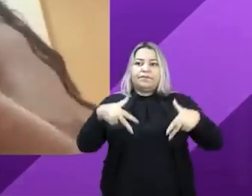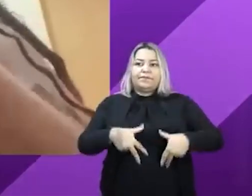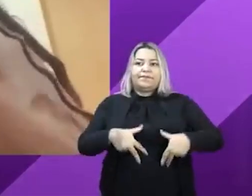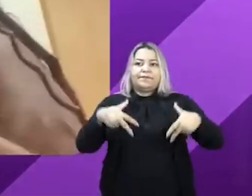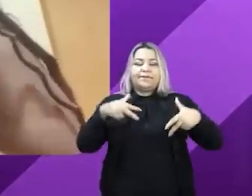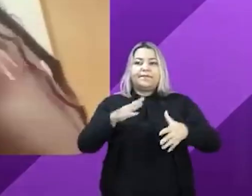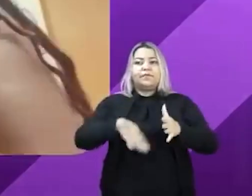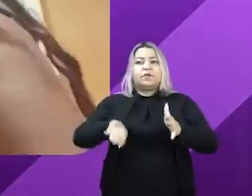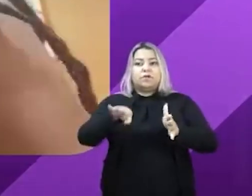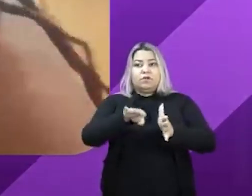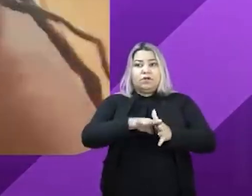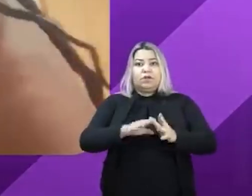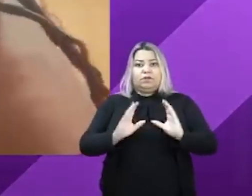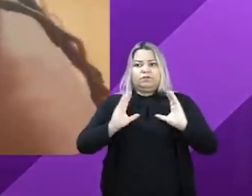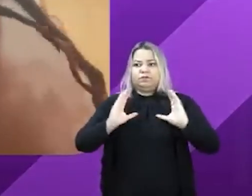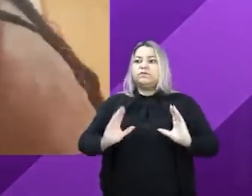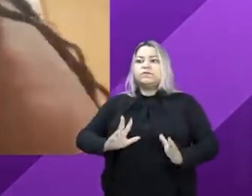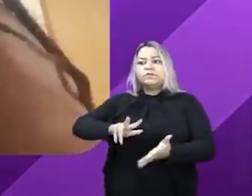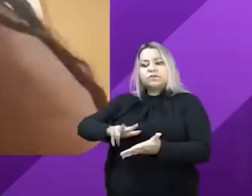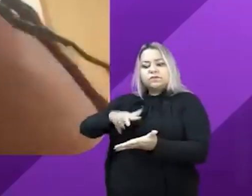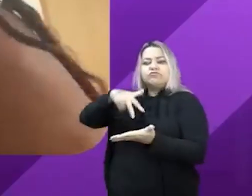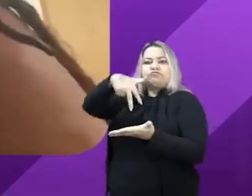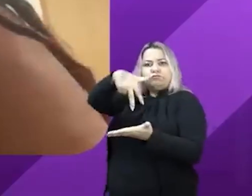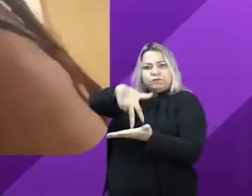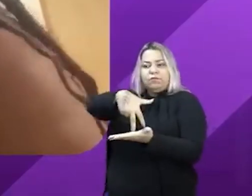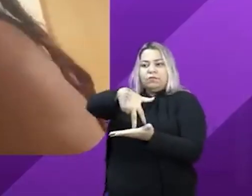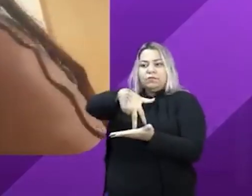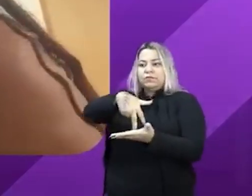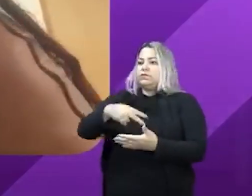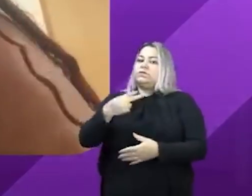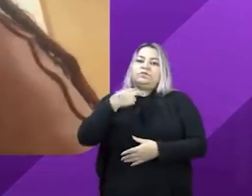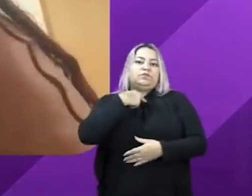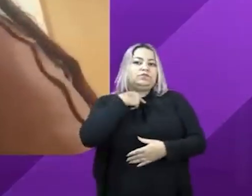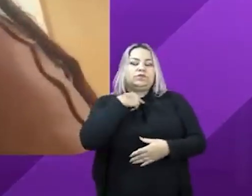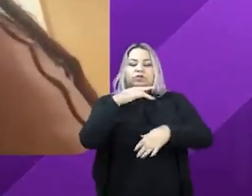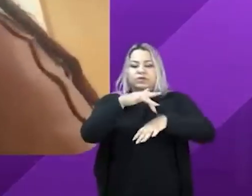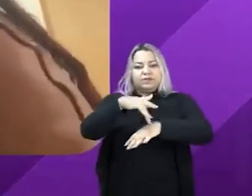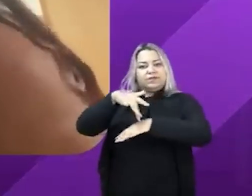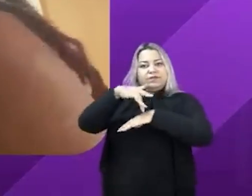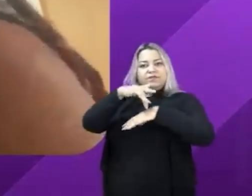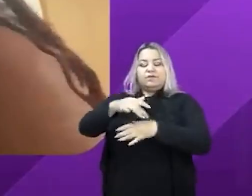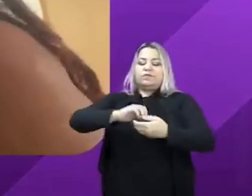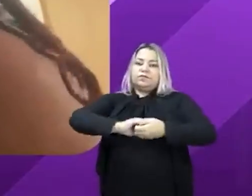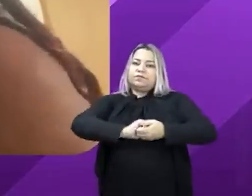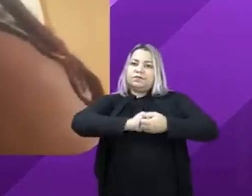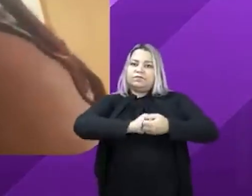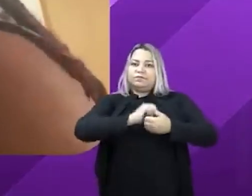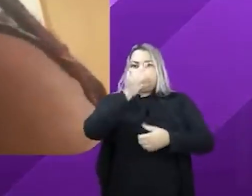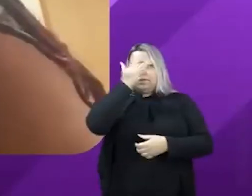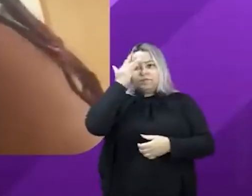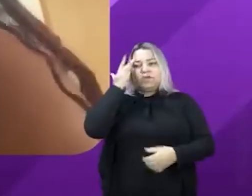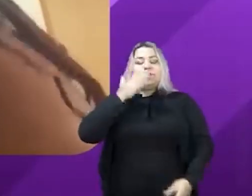que chegar e ficar posturado, né? Não podia dançar, eu não podia cumprimentar as pessoas da forma